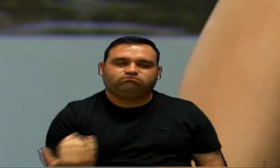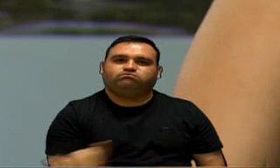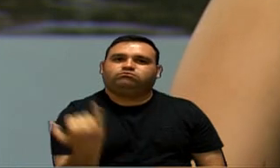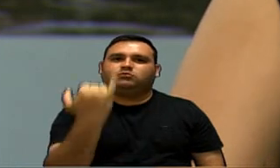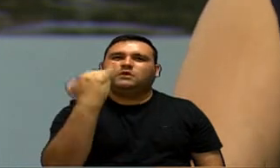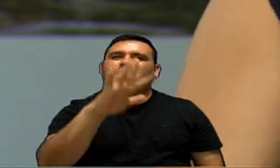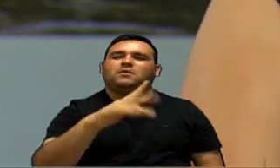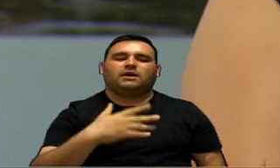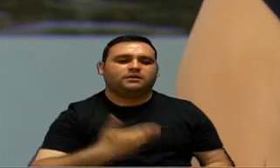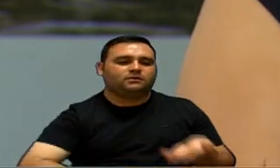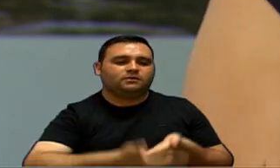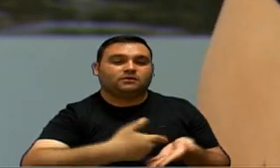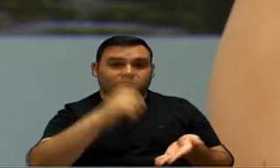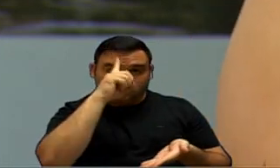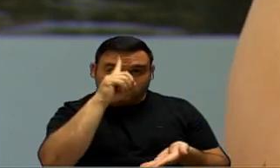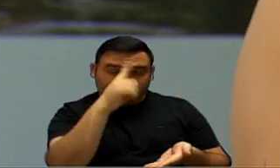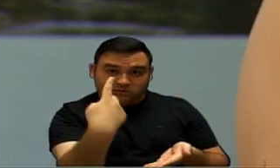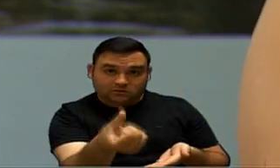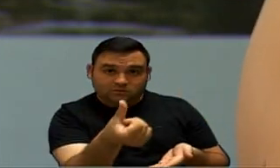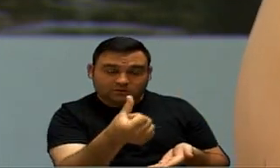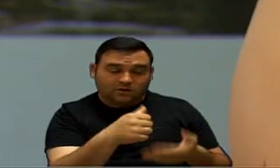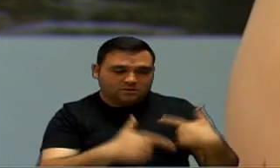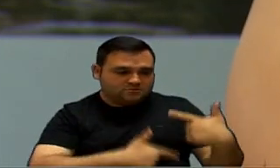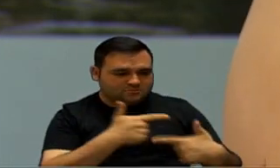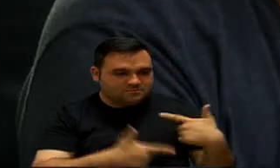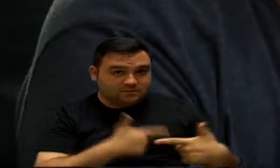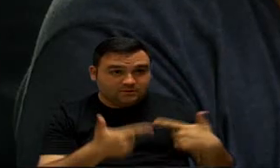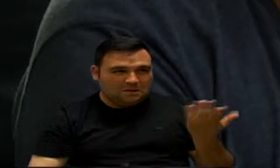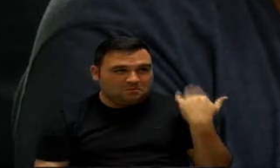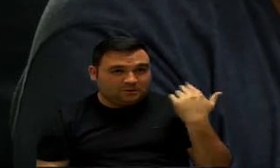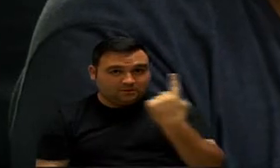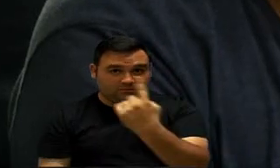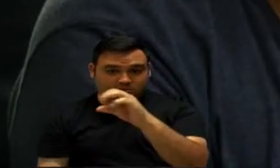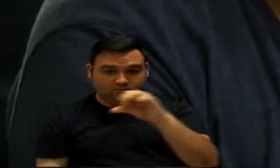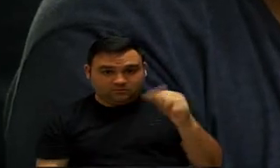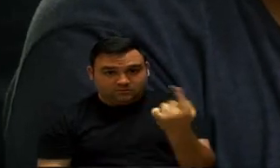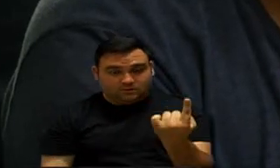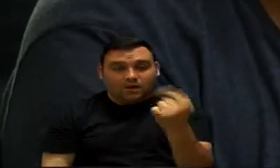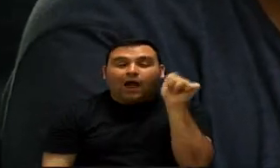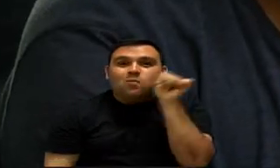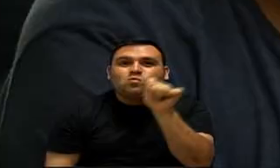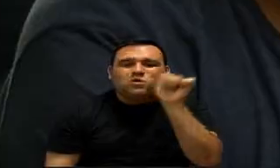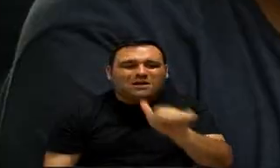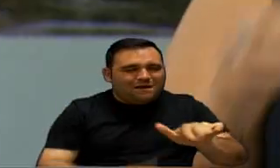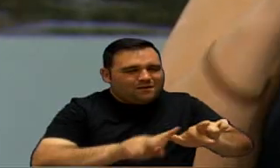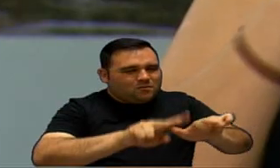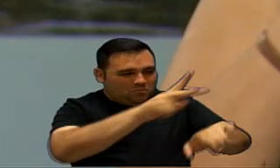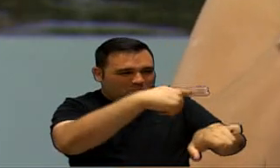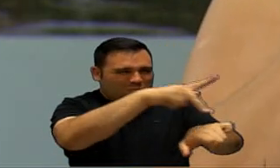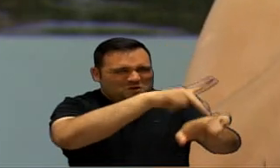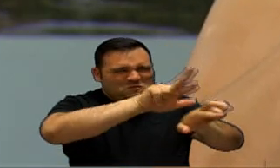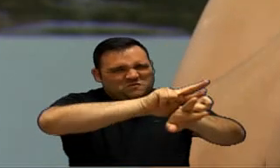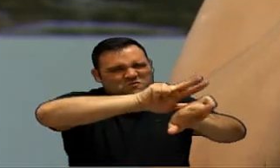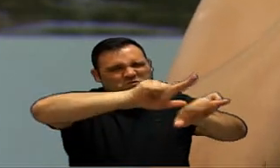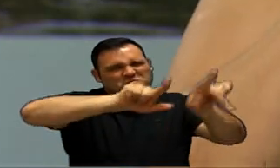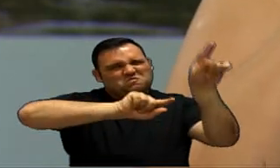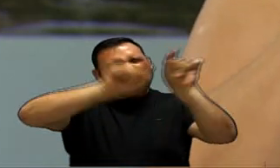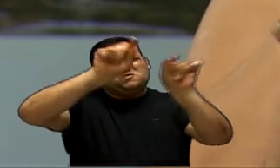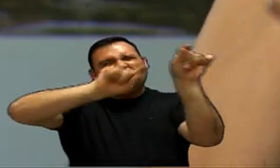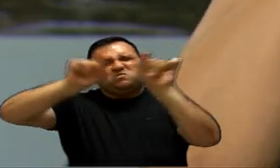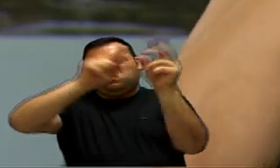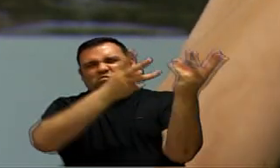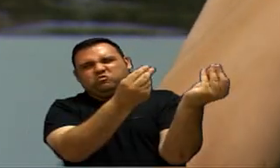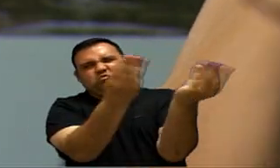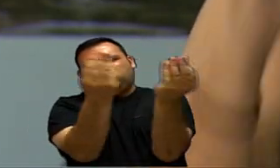Mas, em relação aos 16 dias de ativismo, desde 1991, mulheres de diferentes países, reunidas